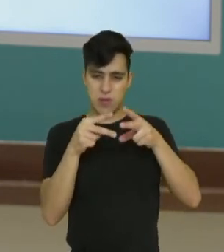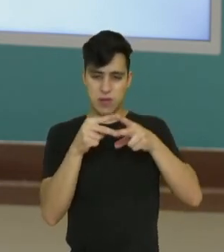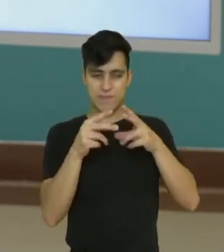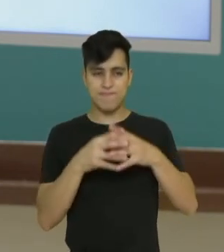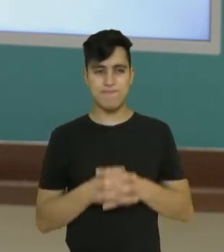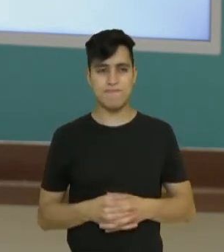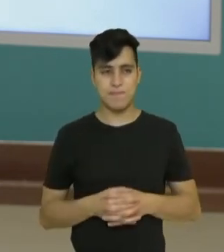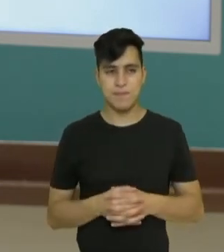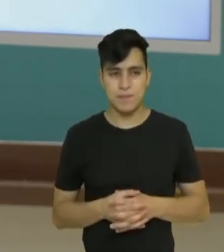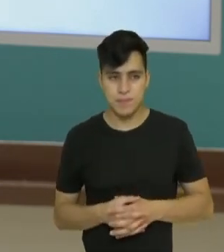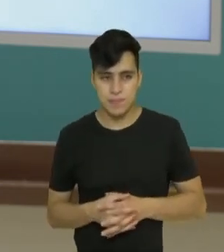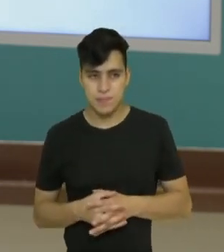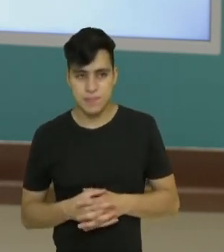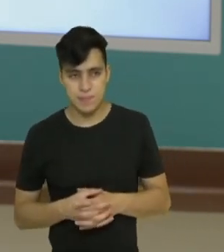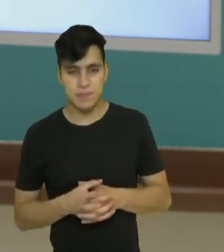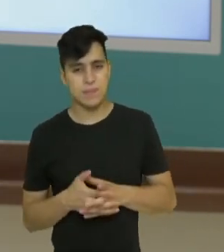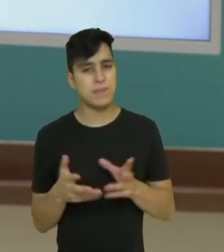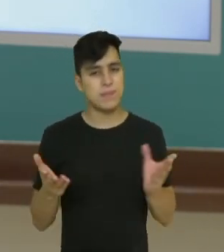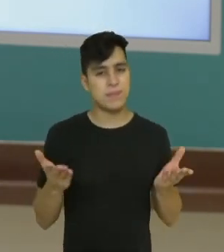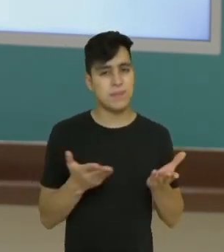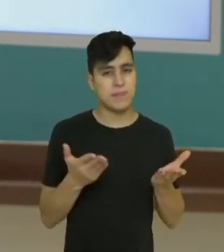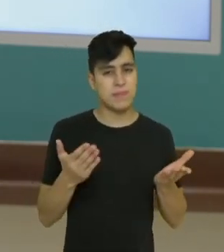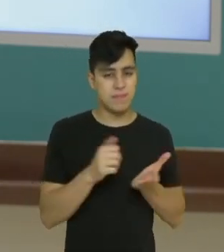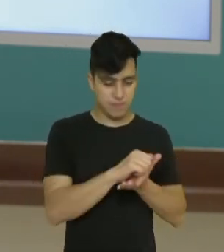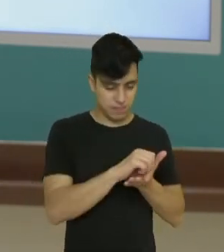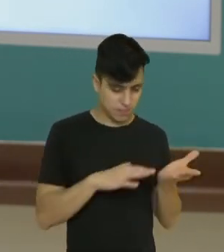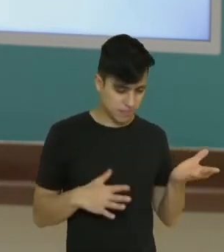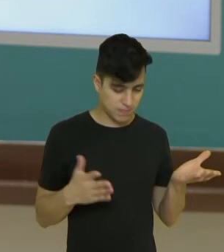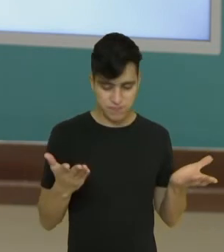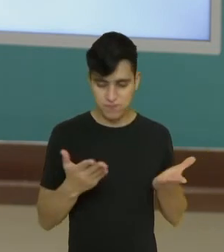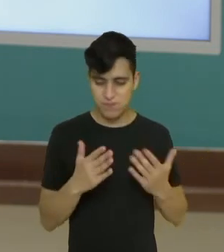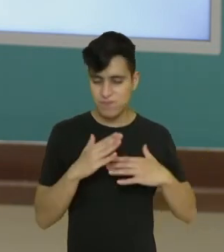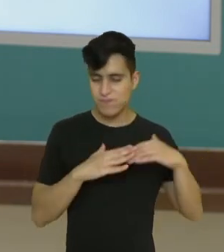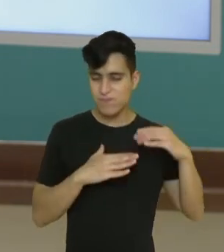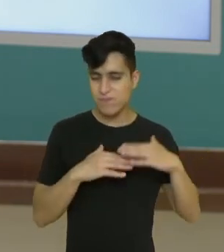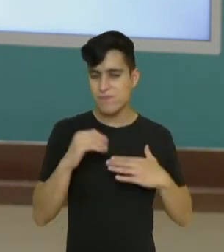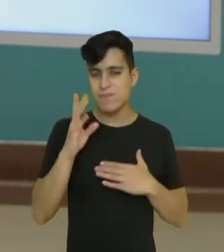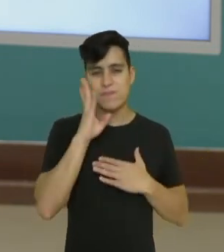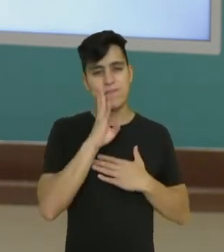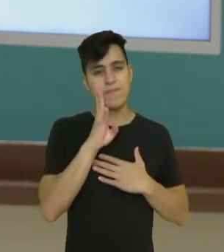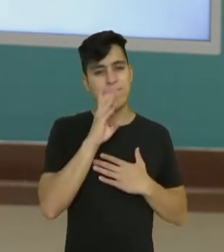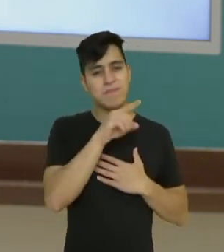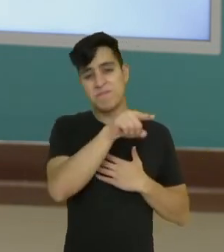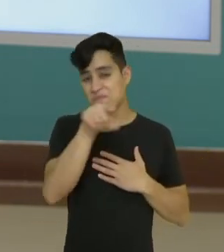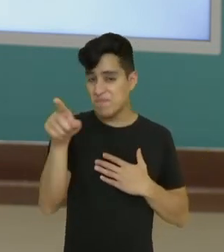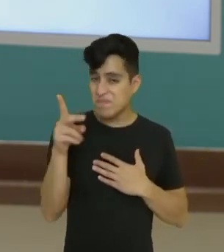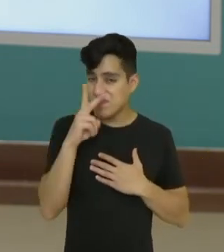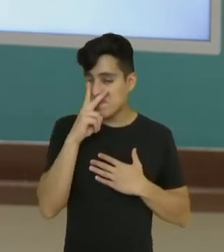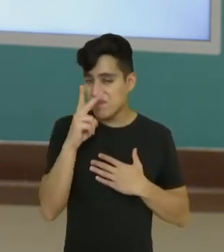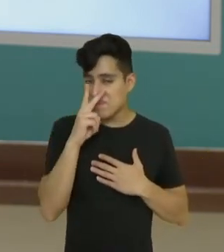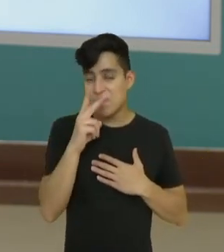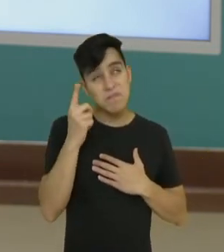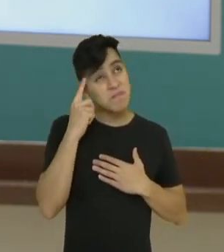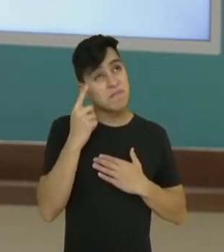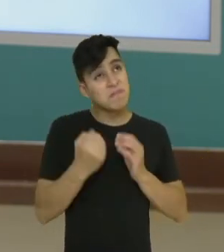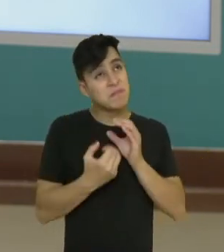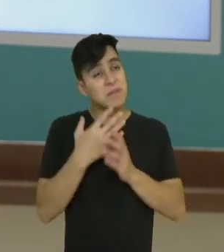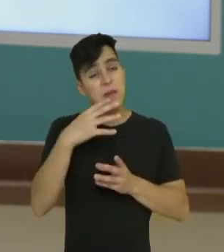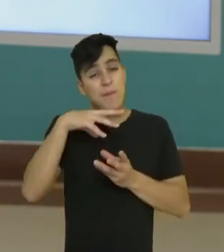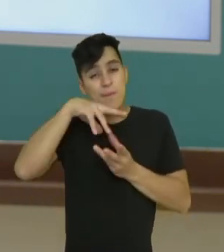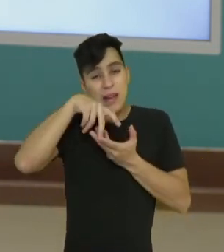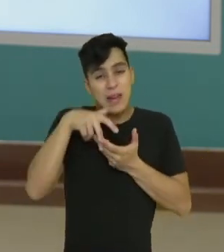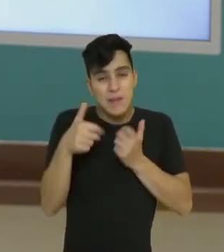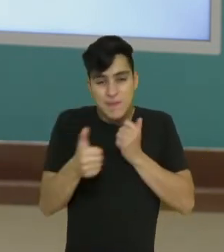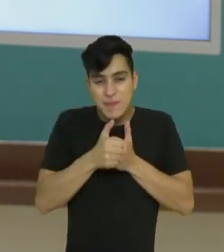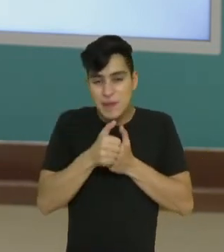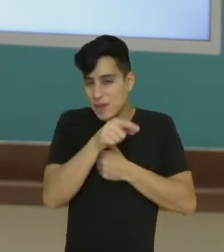2. E nós vamos para a nossa atividade mão na massa. Que legal! Que tal você ter um planeta aí pertinho de você com